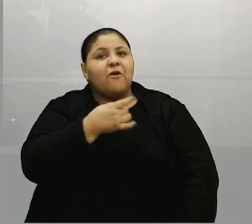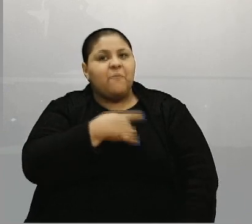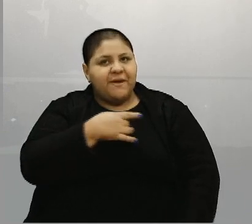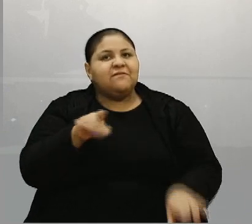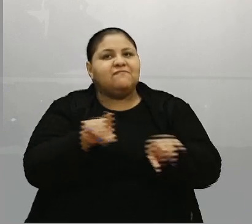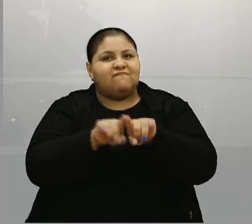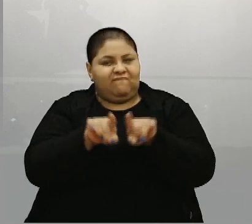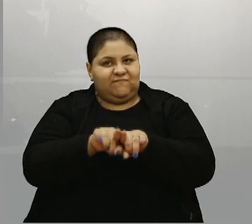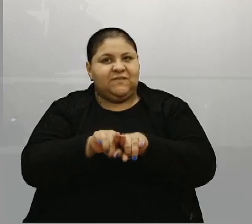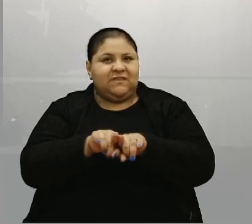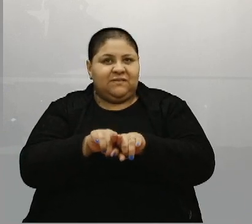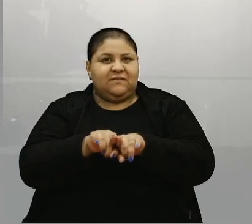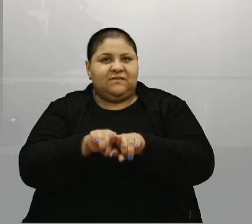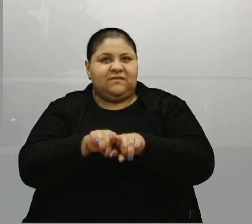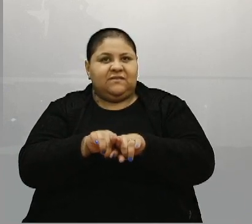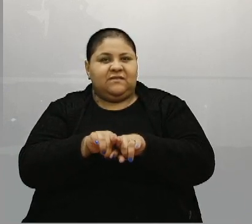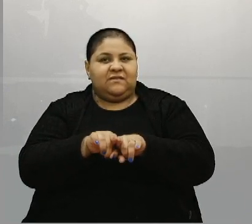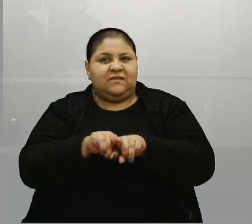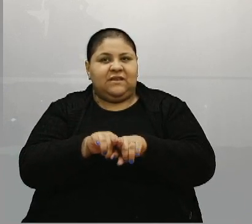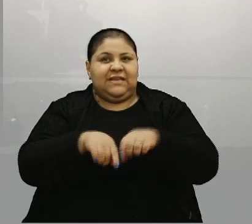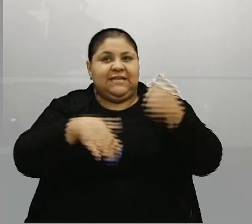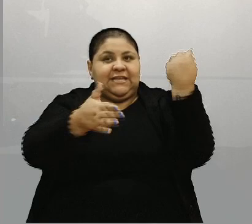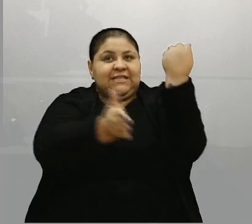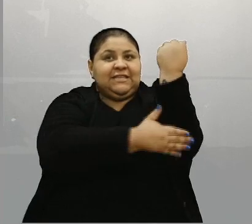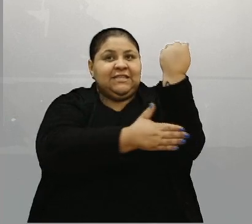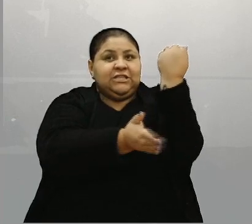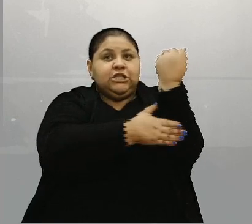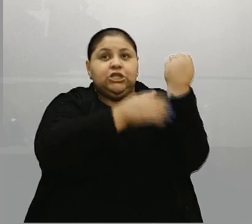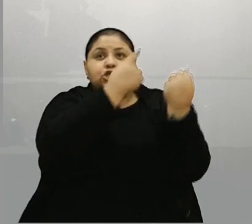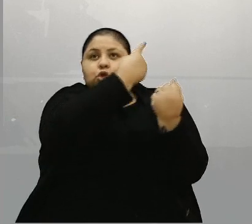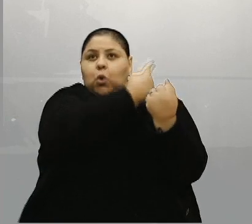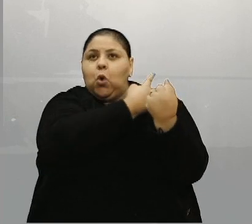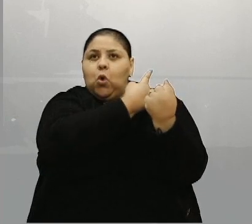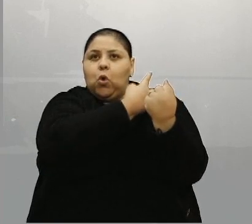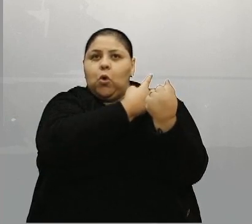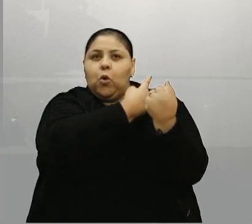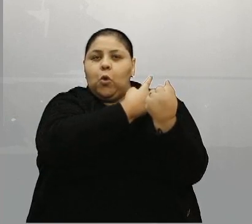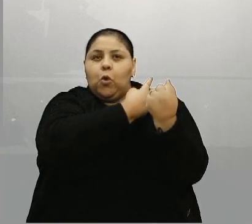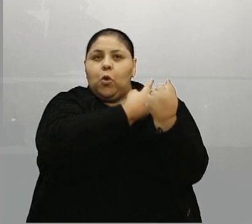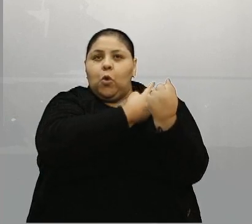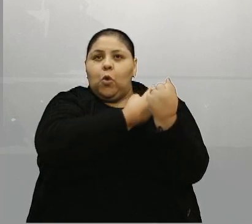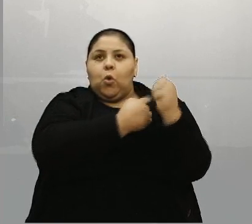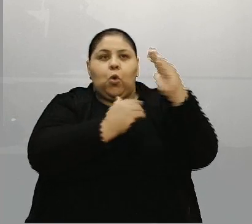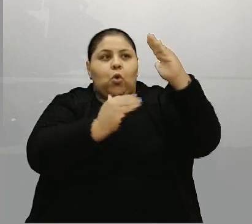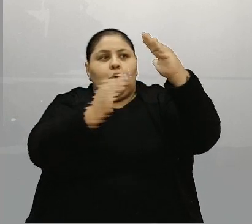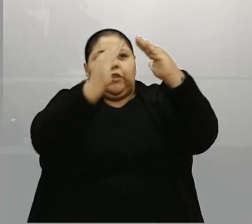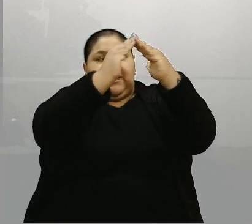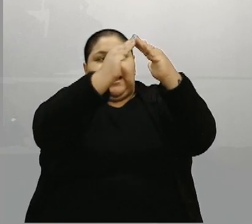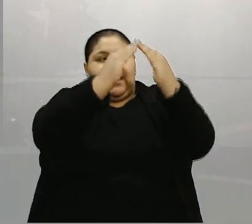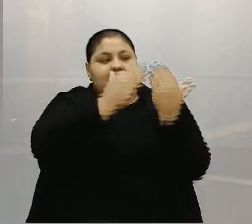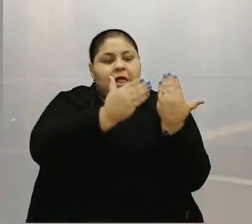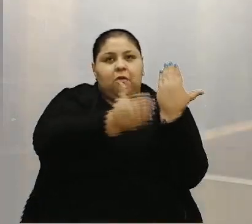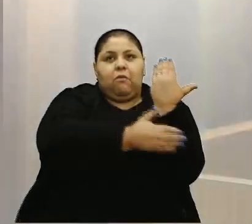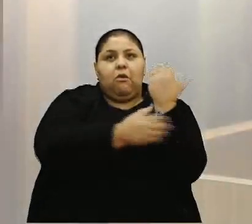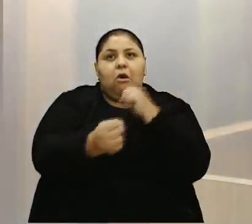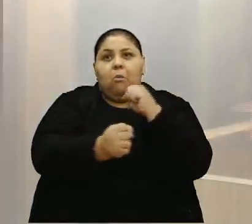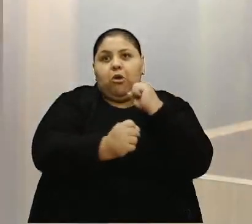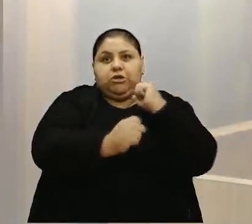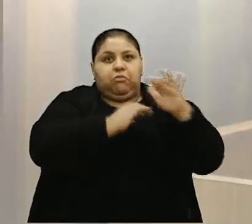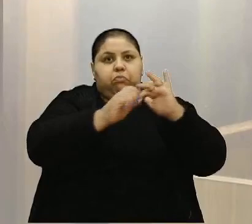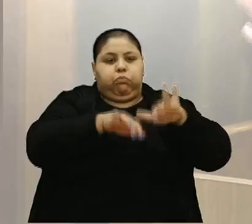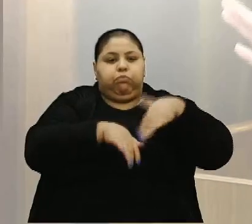que esse tronco que estava ali para firmar essa rachadura, por algum motivo se locomovesse e aquilo